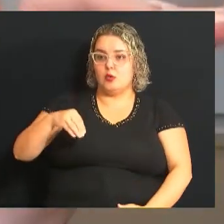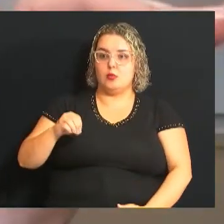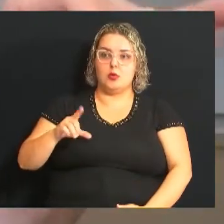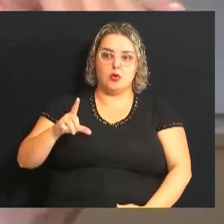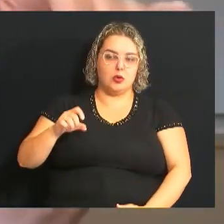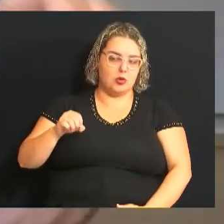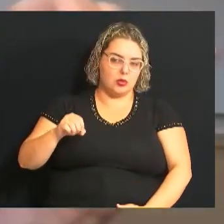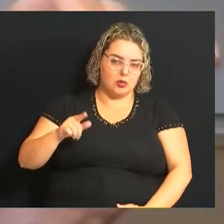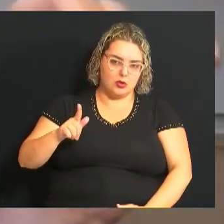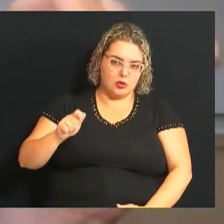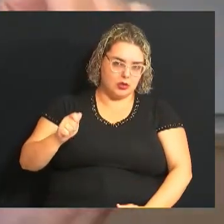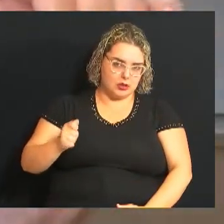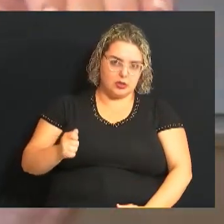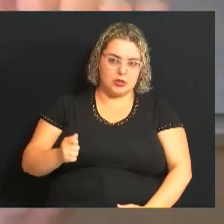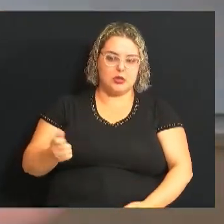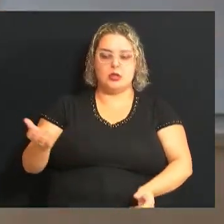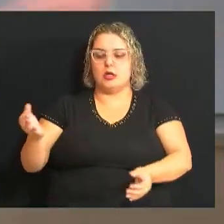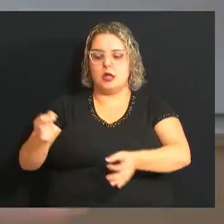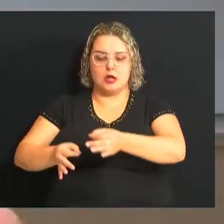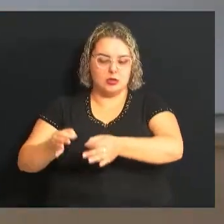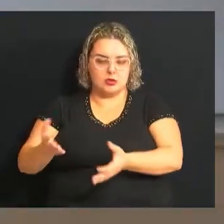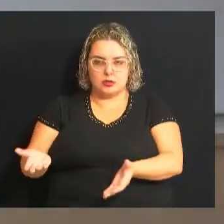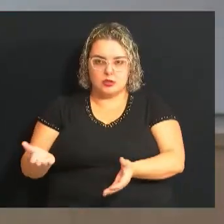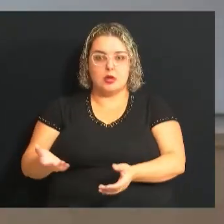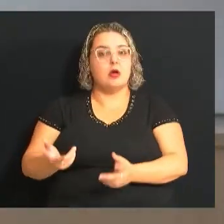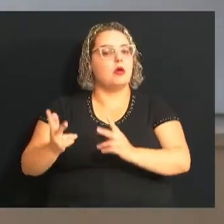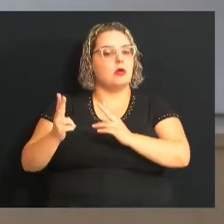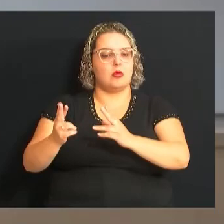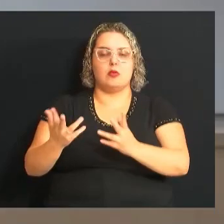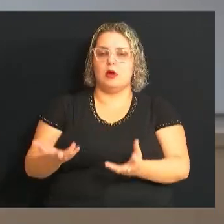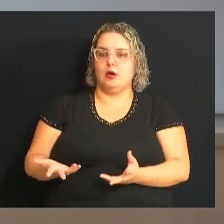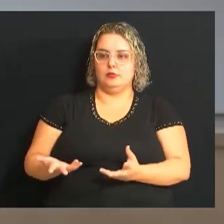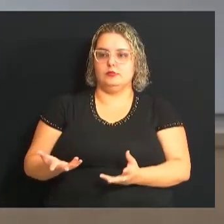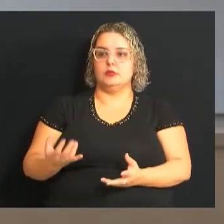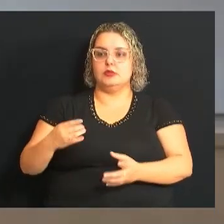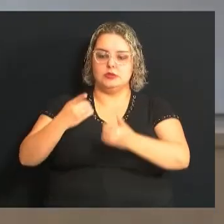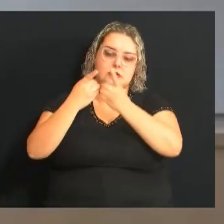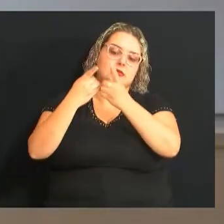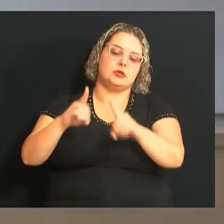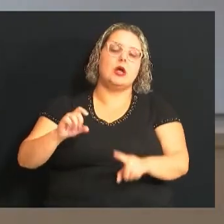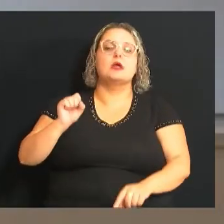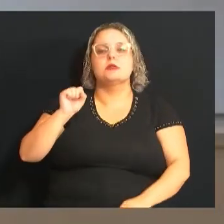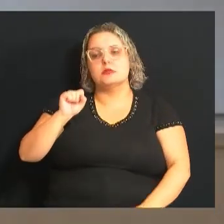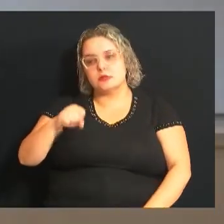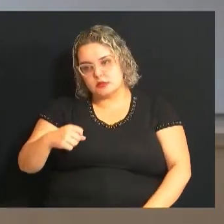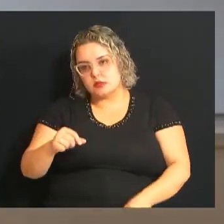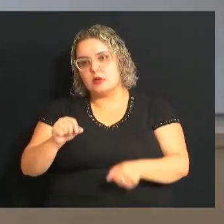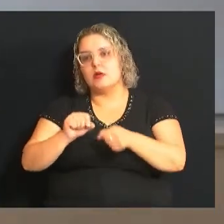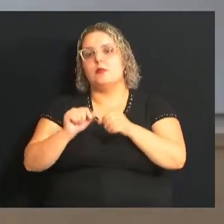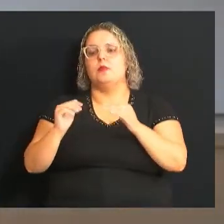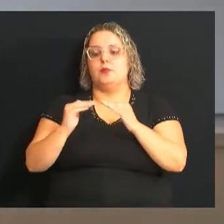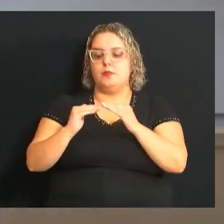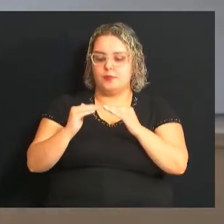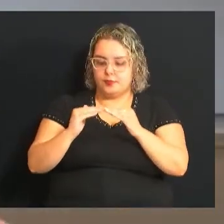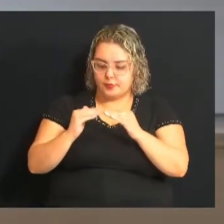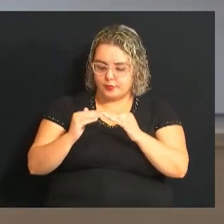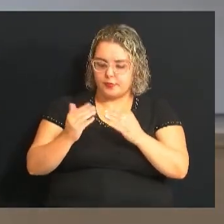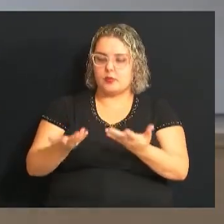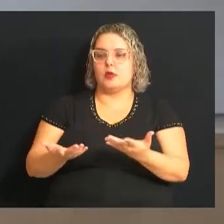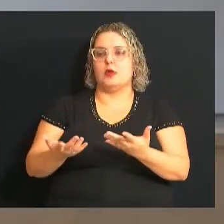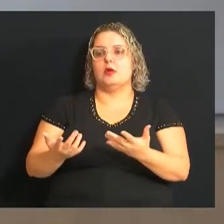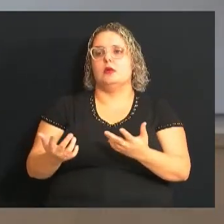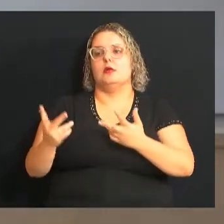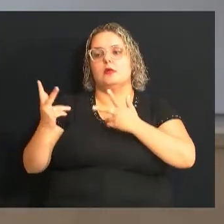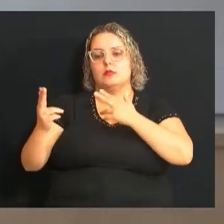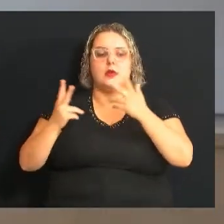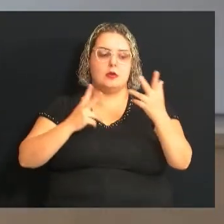valor de uma sentença de um juiz. Então, se for um divórcio, aí sim, a gente faz o acordo, havendo consenso, claro,